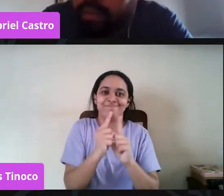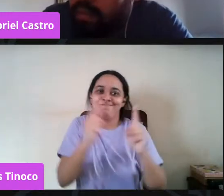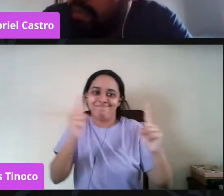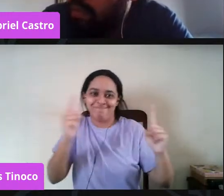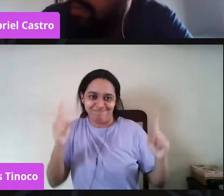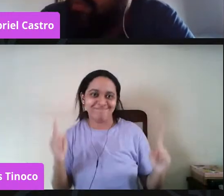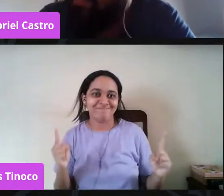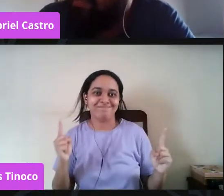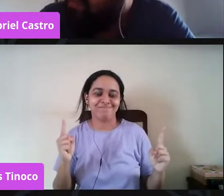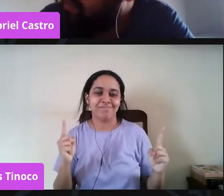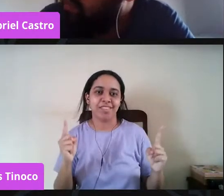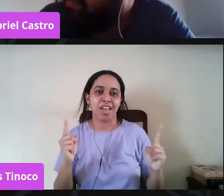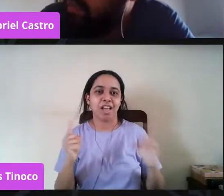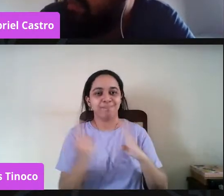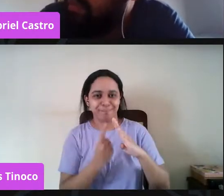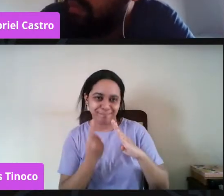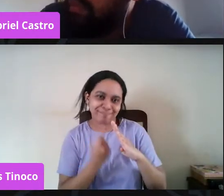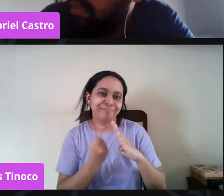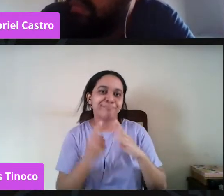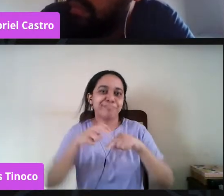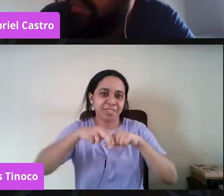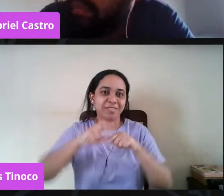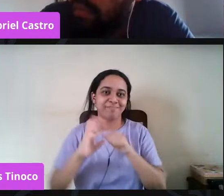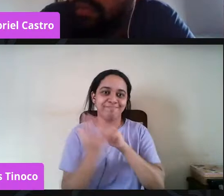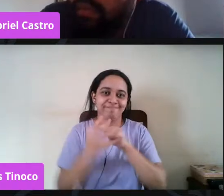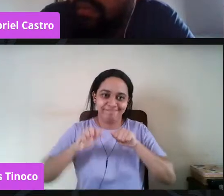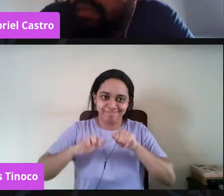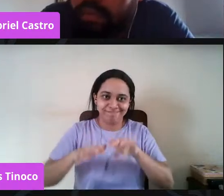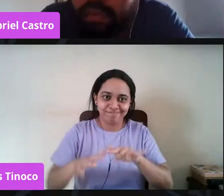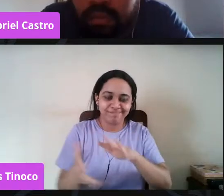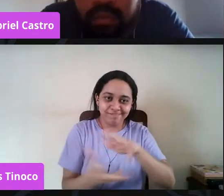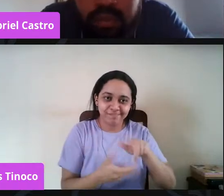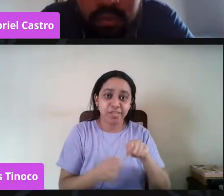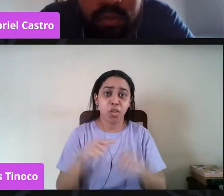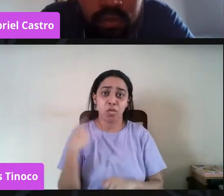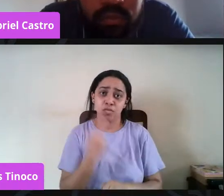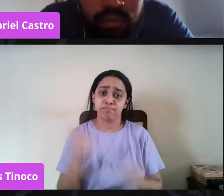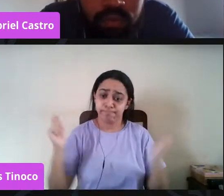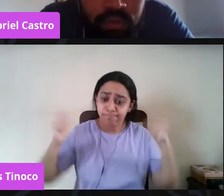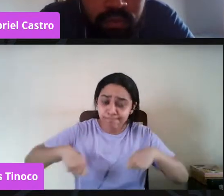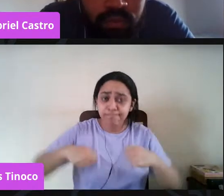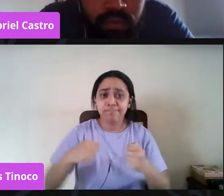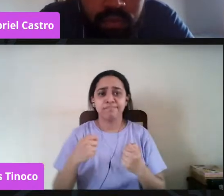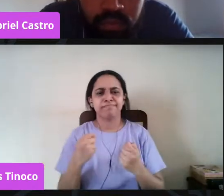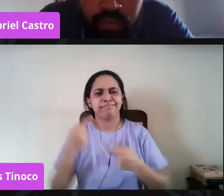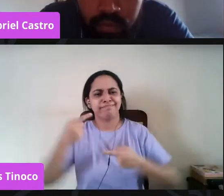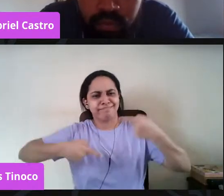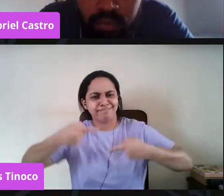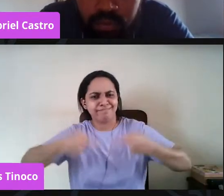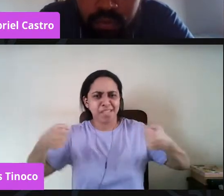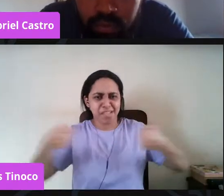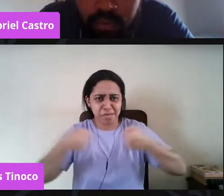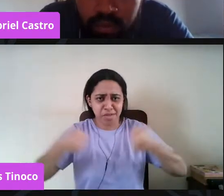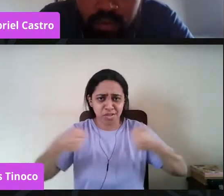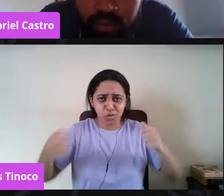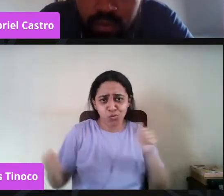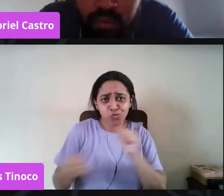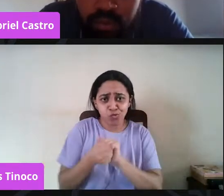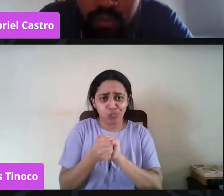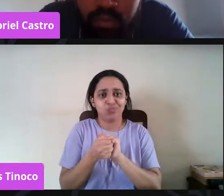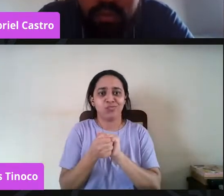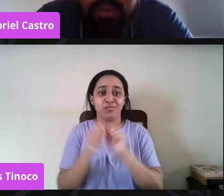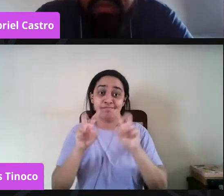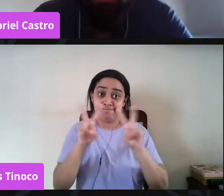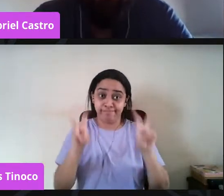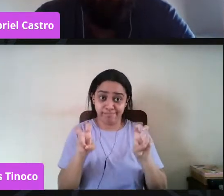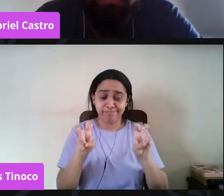distanciamento social devido à pandemia, e que nós possamos discutir juntos por meio de uma temática, né, que